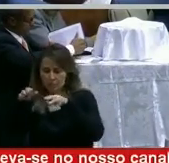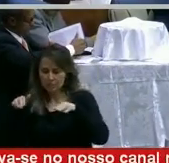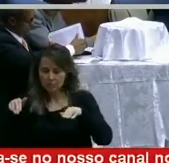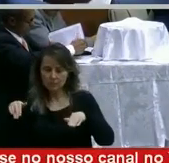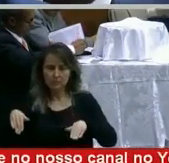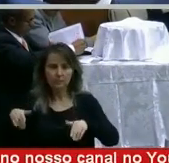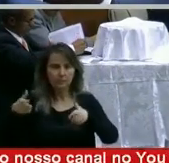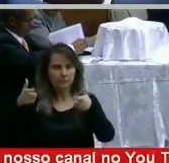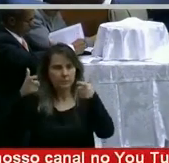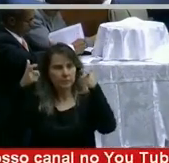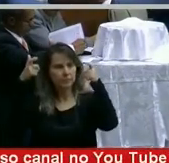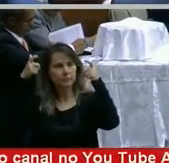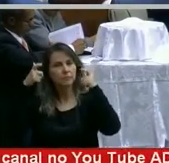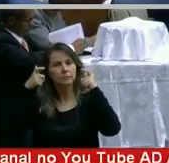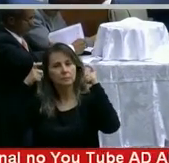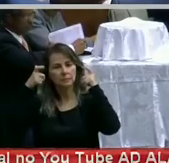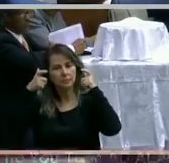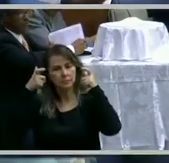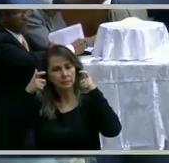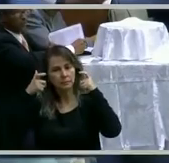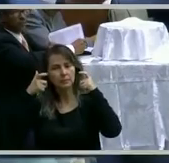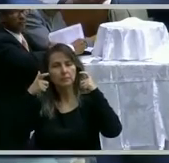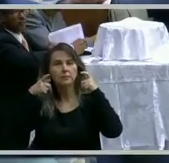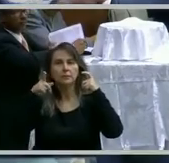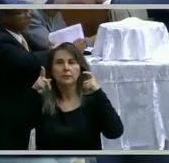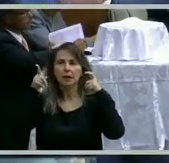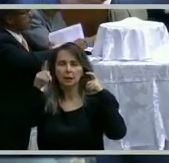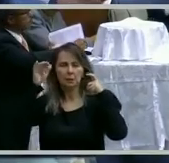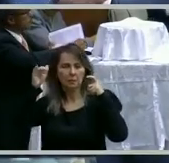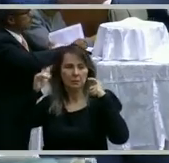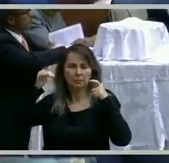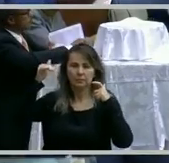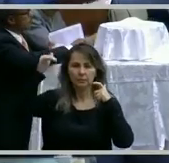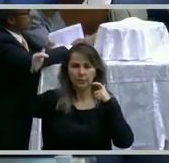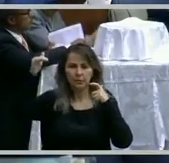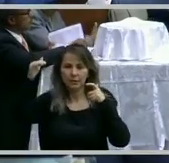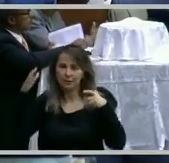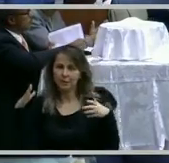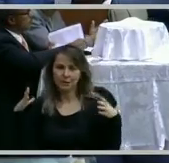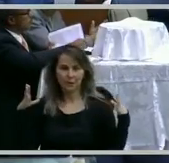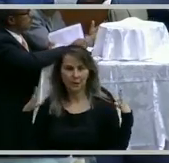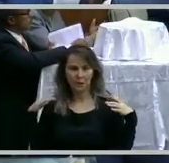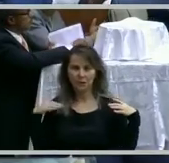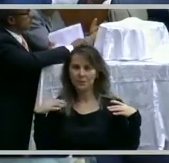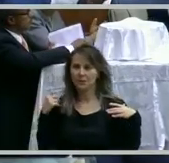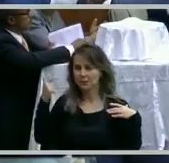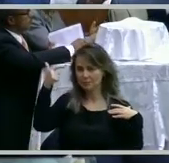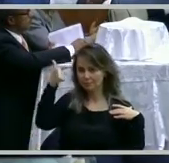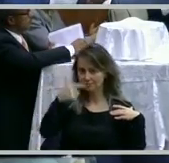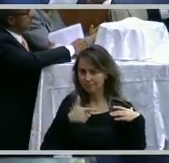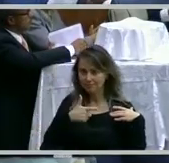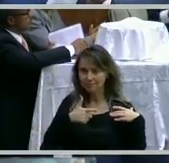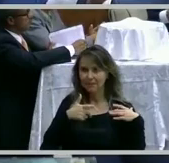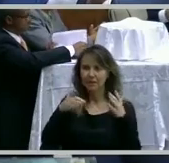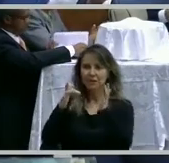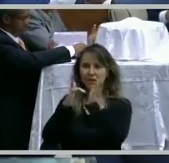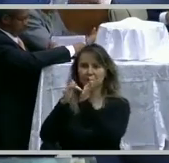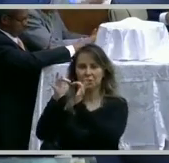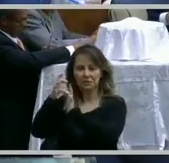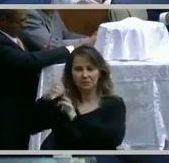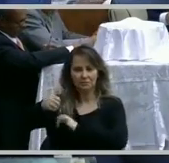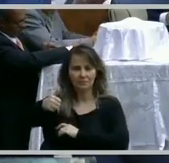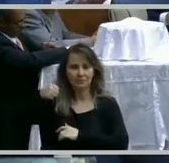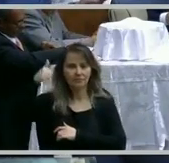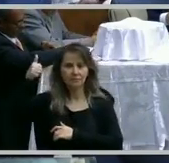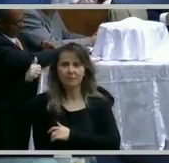tanto mais excelente do que os anjos, quanto herdou mais excelente nome do que